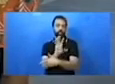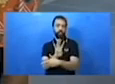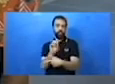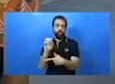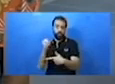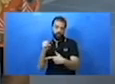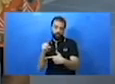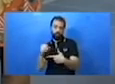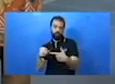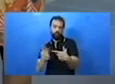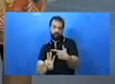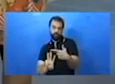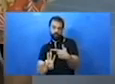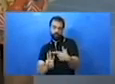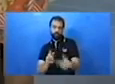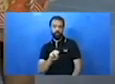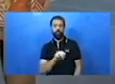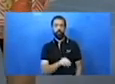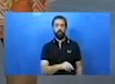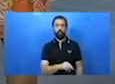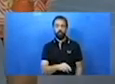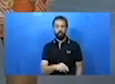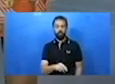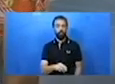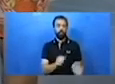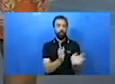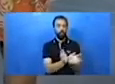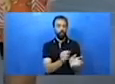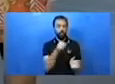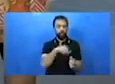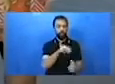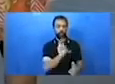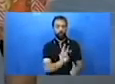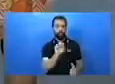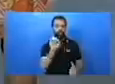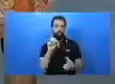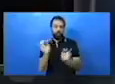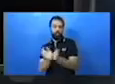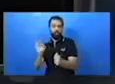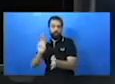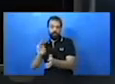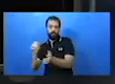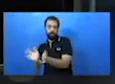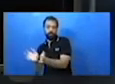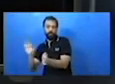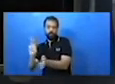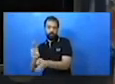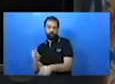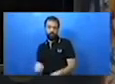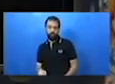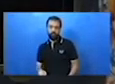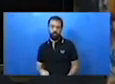3. Então, meus grupinhos vão ter 3 palitos cada.